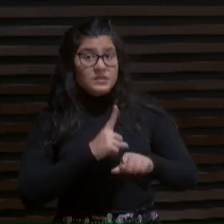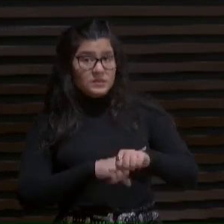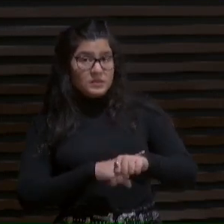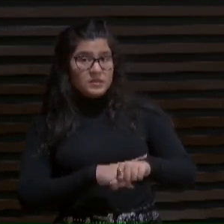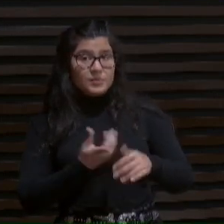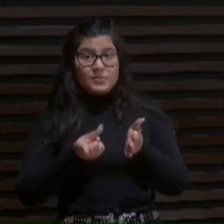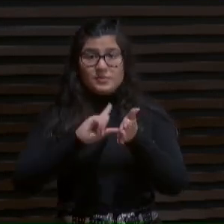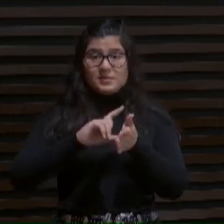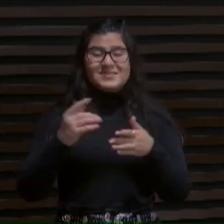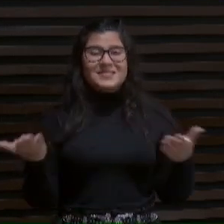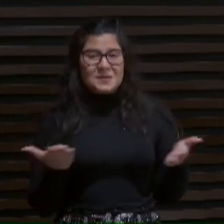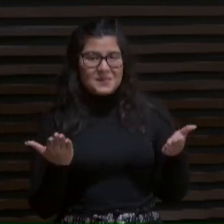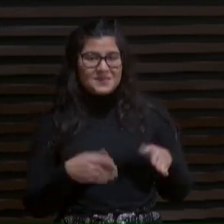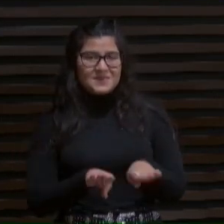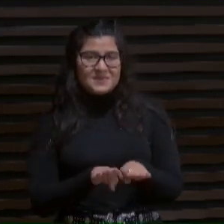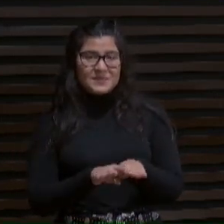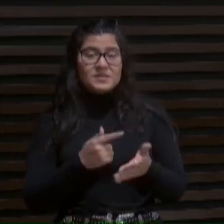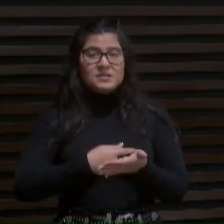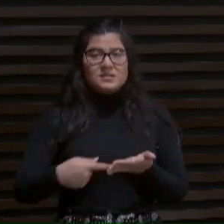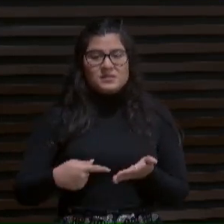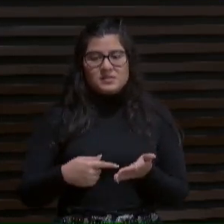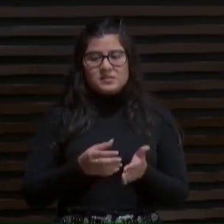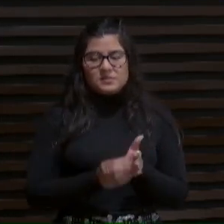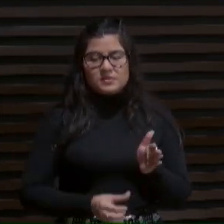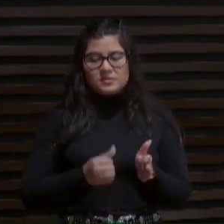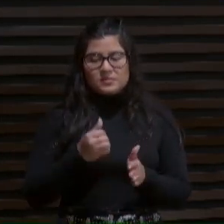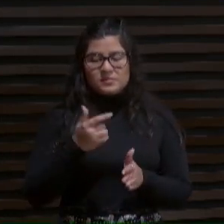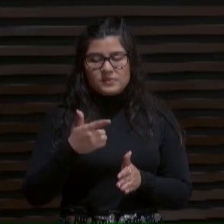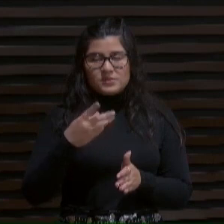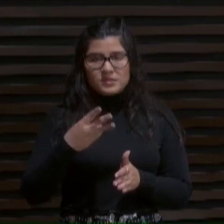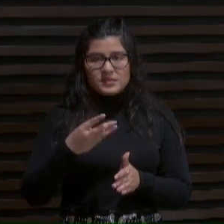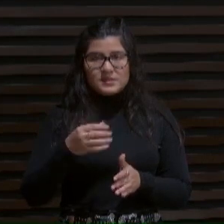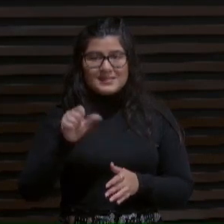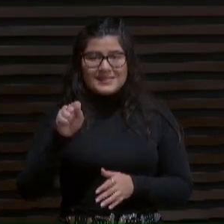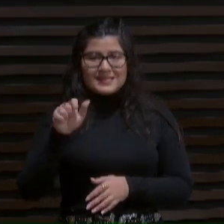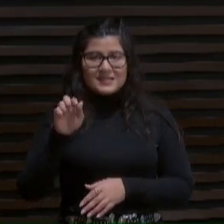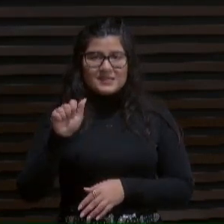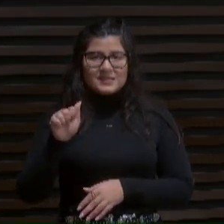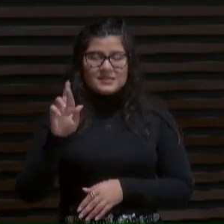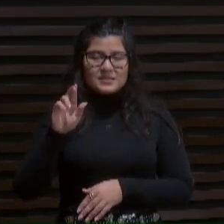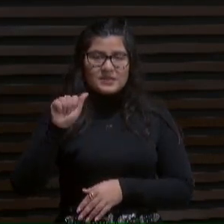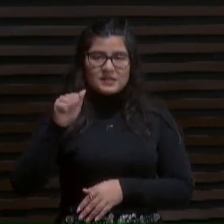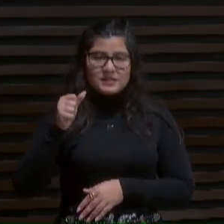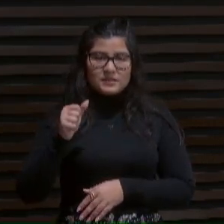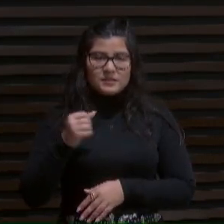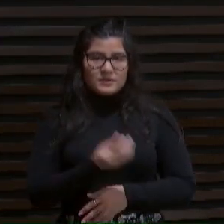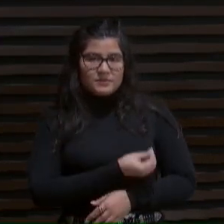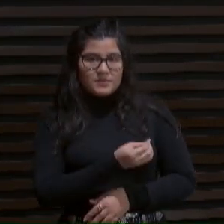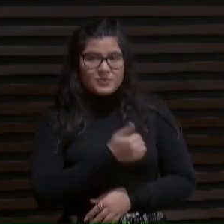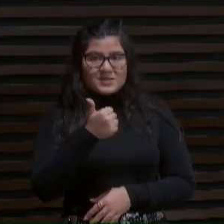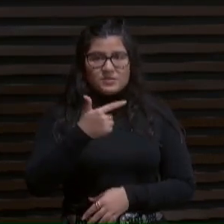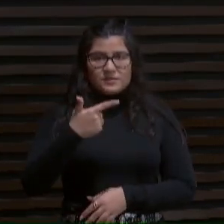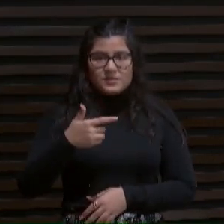nós hoje também. Gênesis 23, 1 começa dizendo o seguinte: Sara viveu 127 anos.